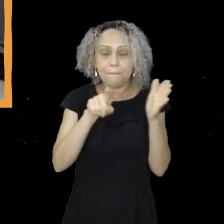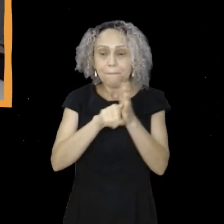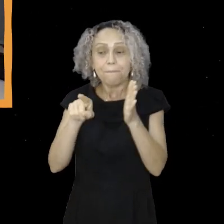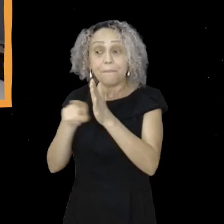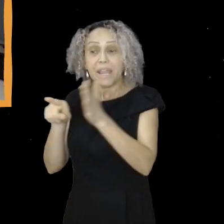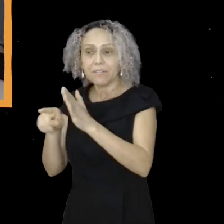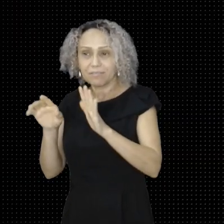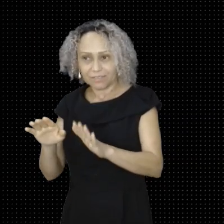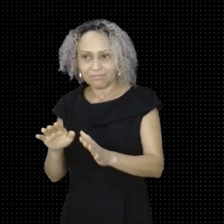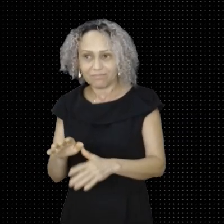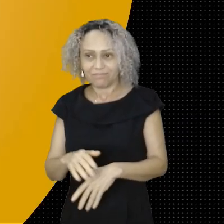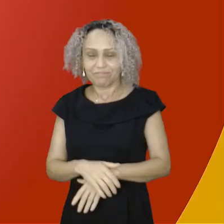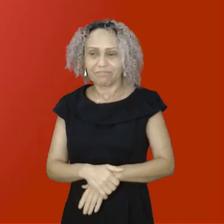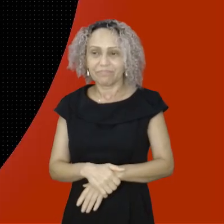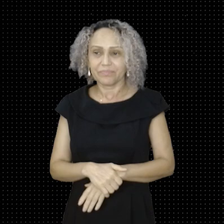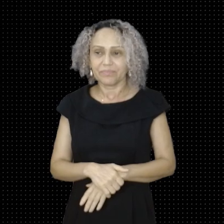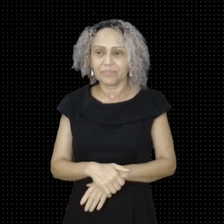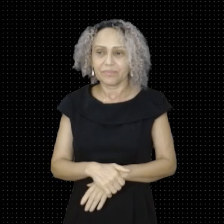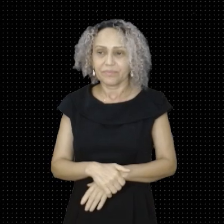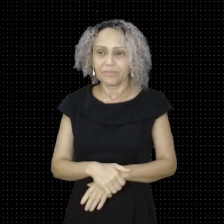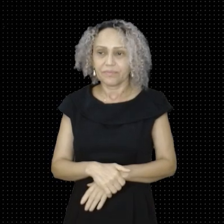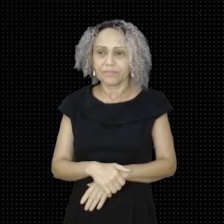aí pra gente, produção.